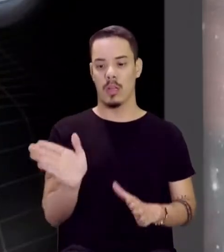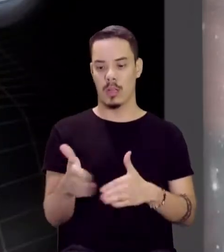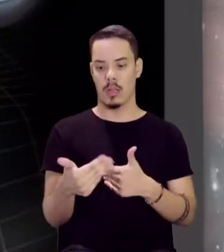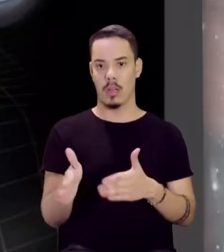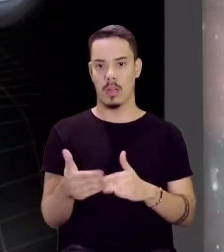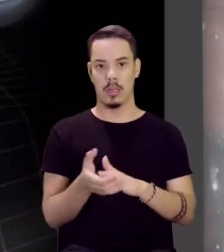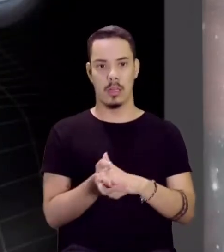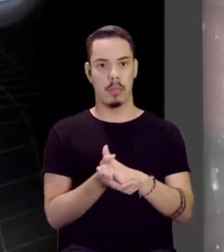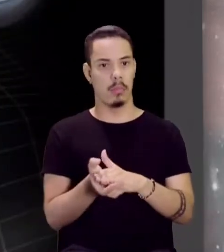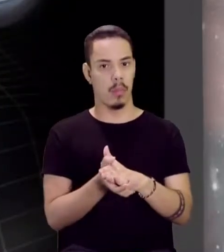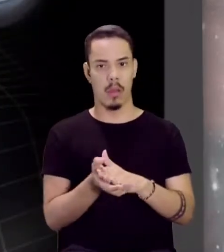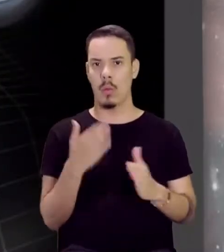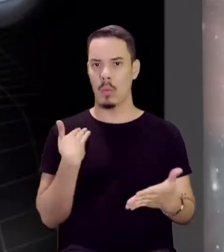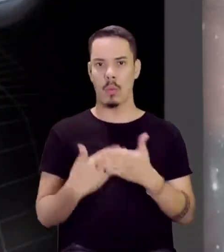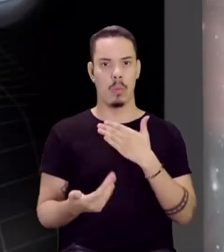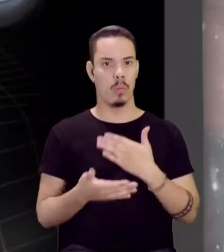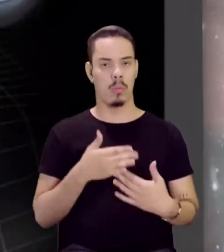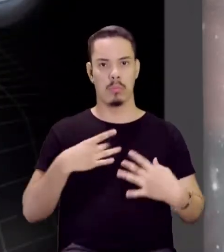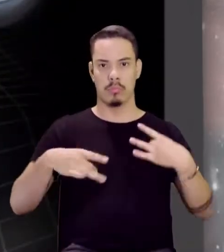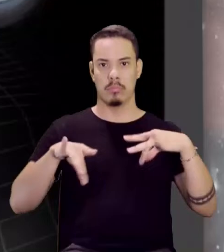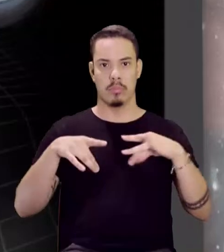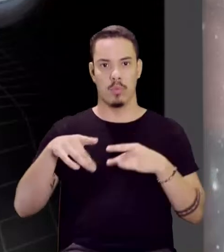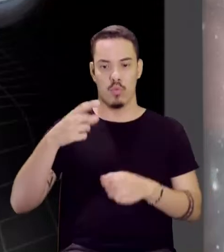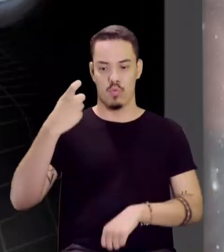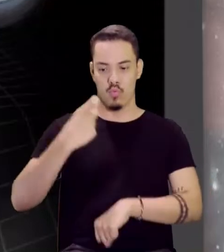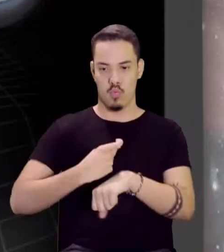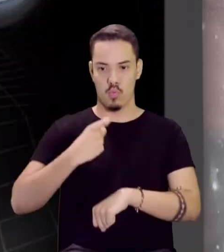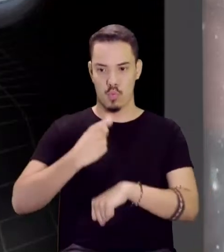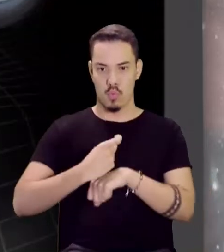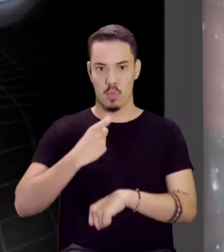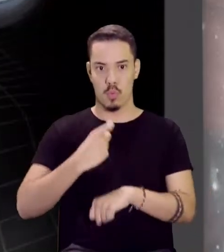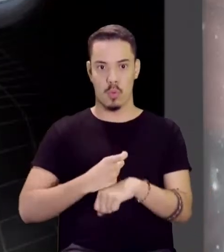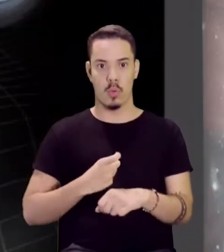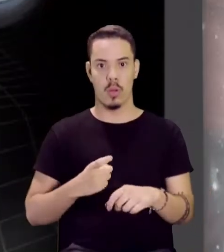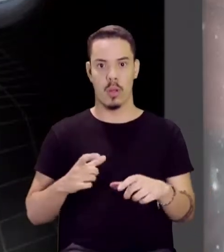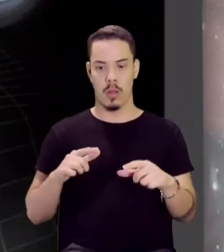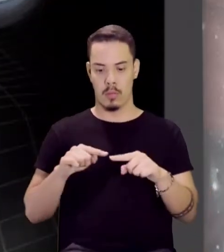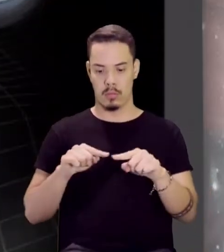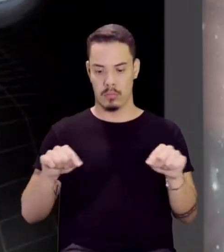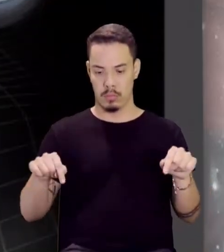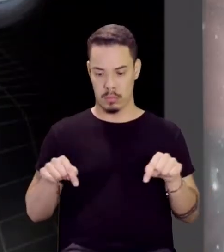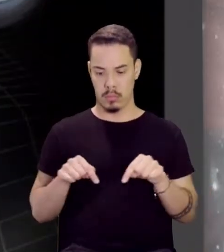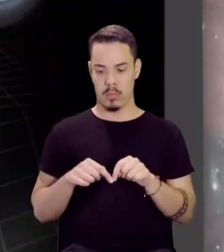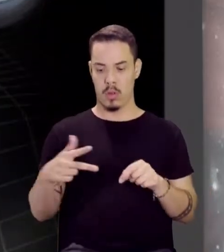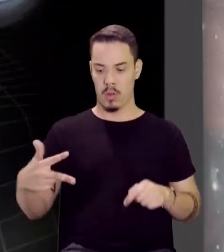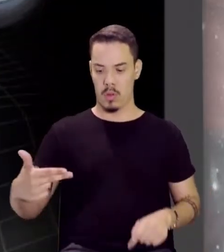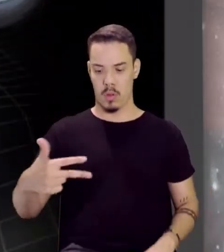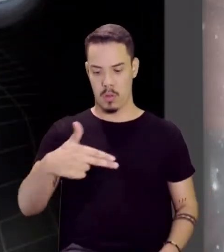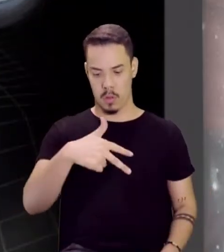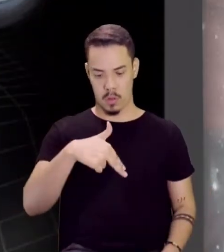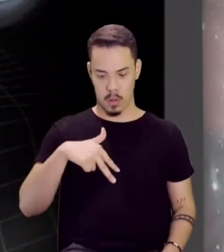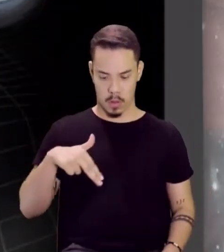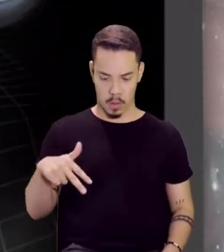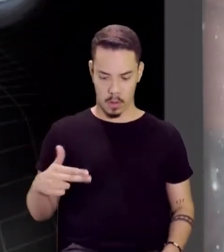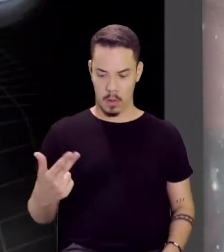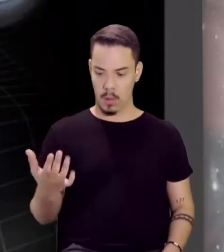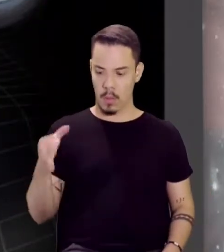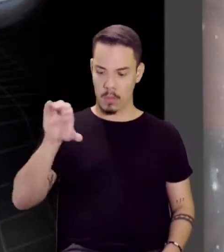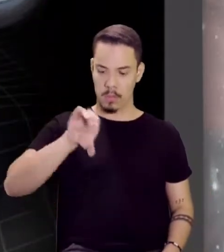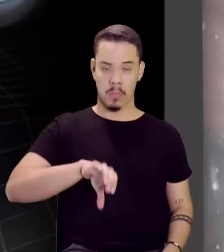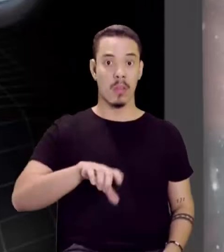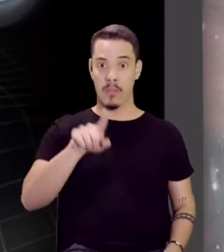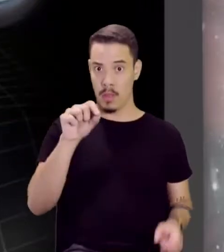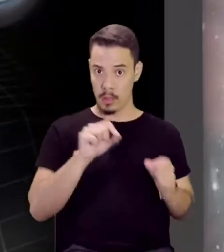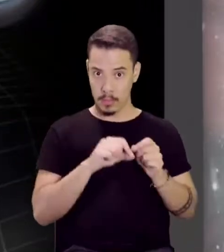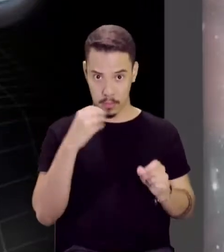exemplo, um papelão, você corta um pouco maior do que o copo, claro, aí você coloca e você faz a experiência. Aí né? você